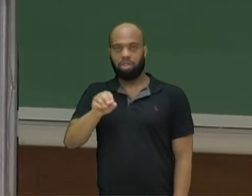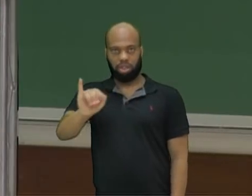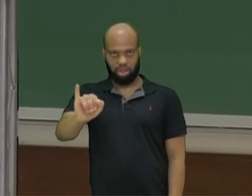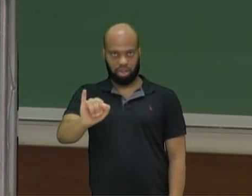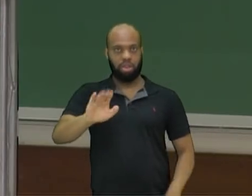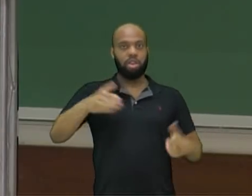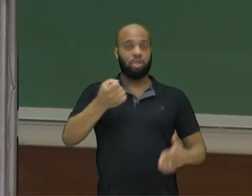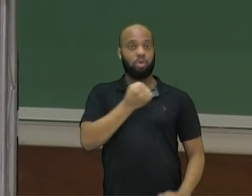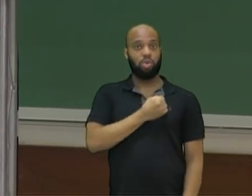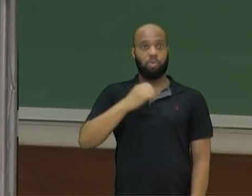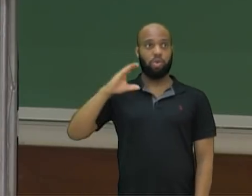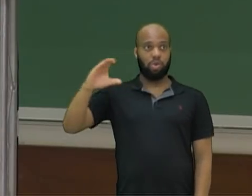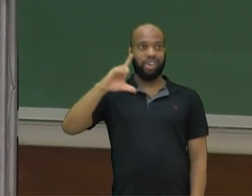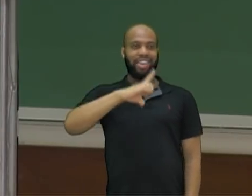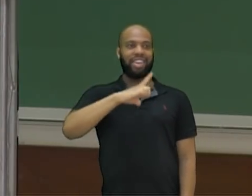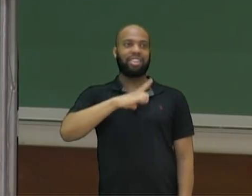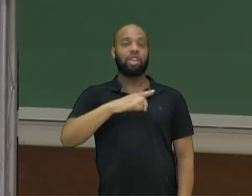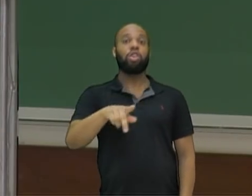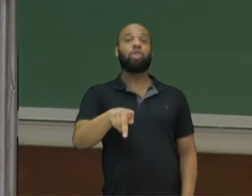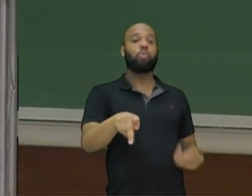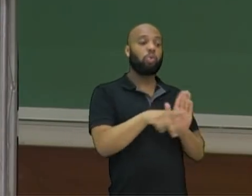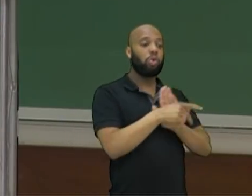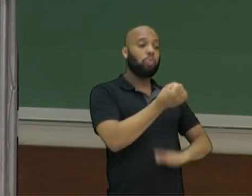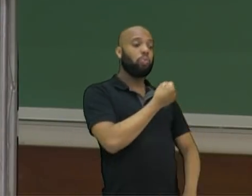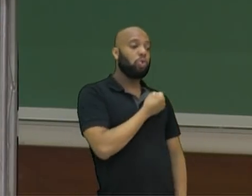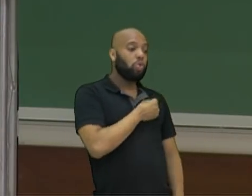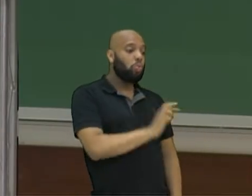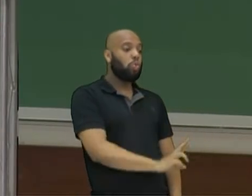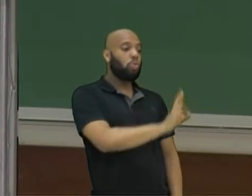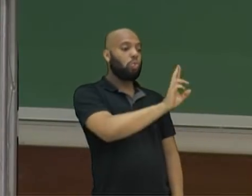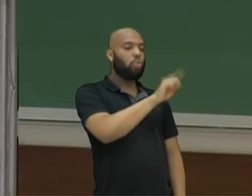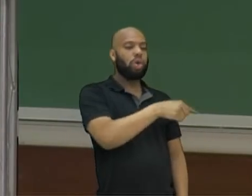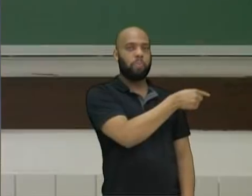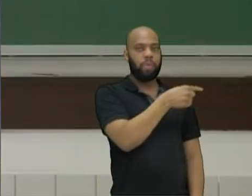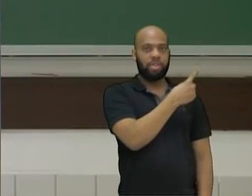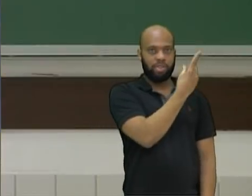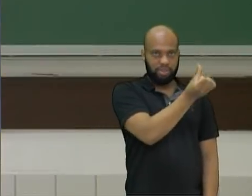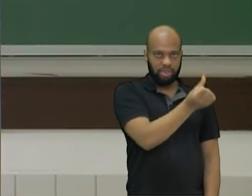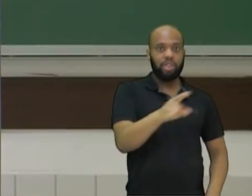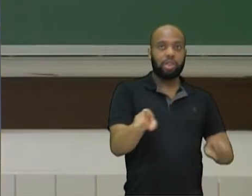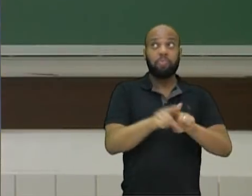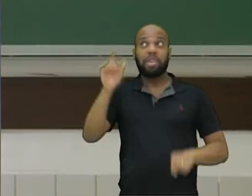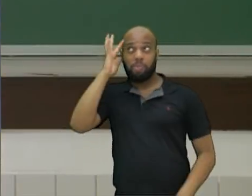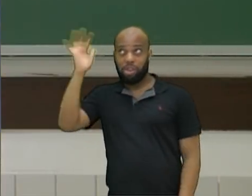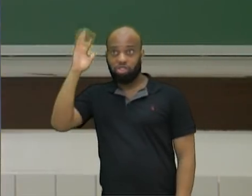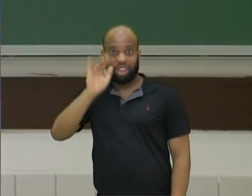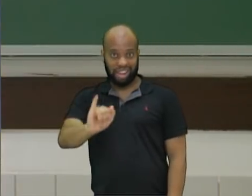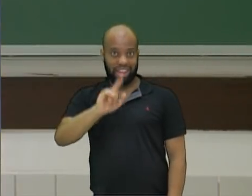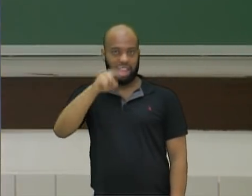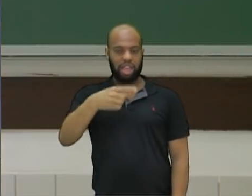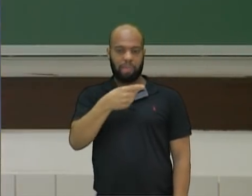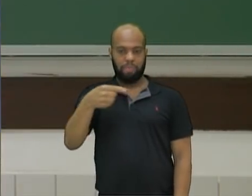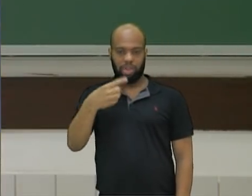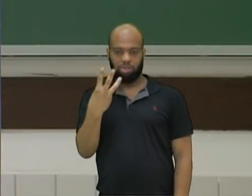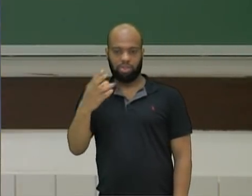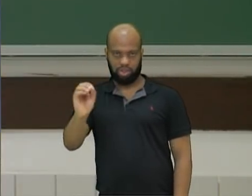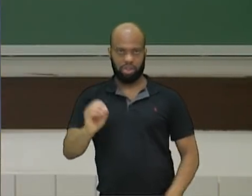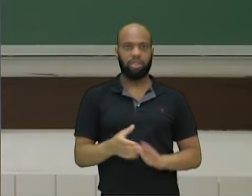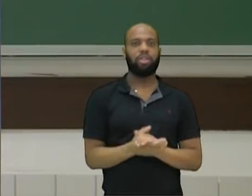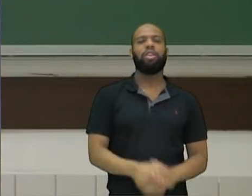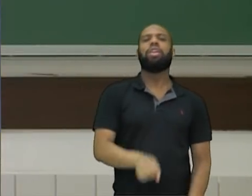número complexo tem a parte real, que é menos 16, e a parte imaginária, que é o menos 30. Para